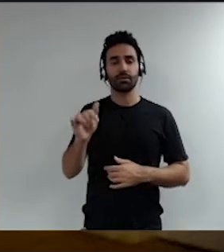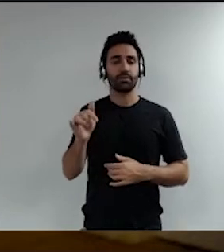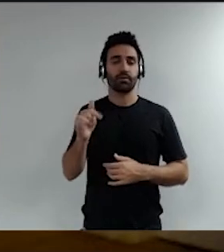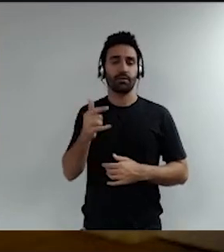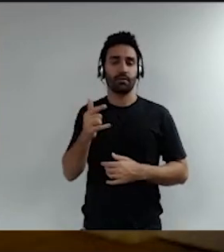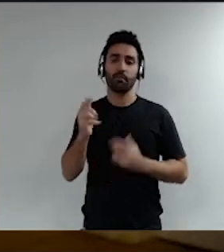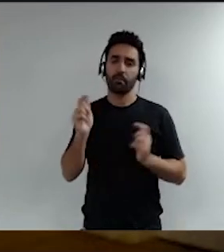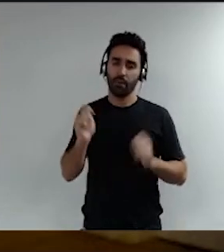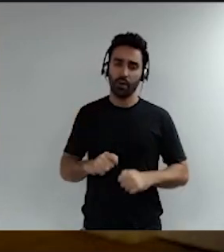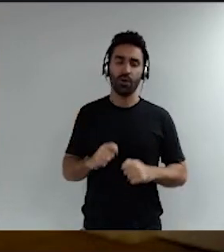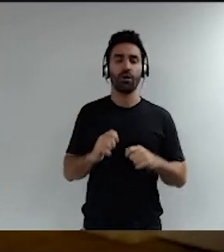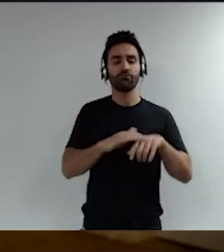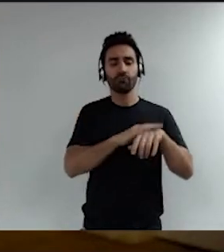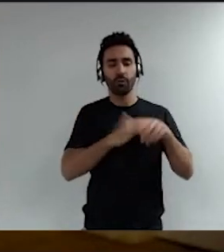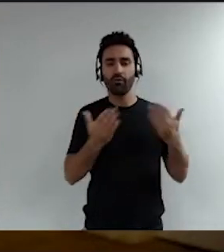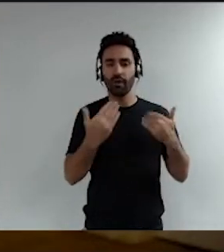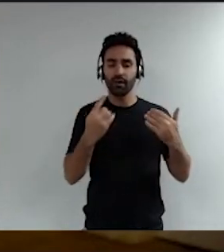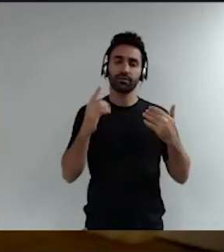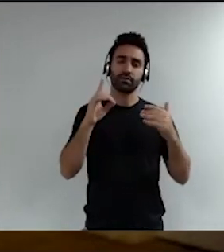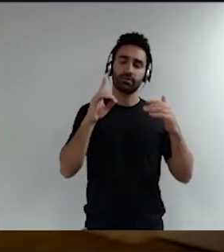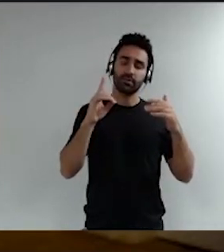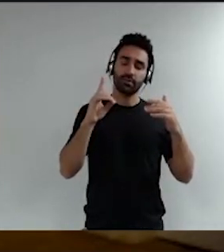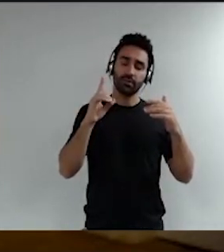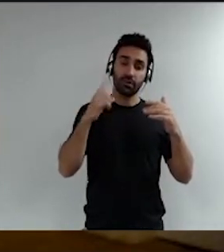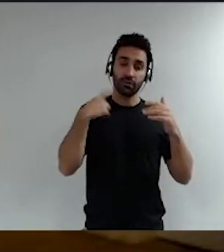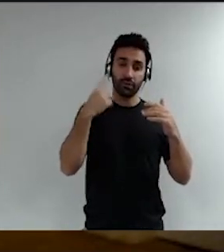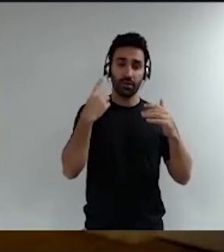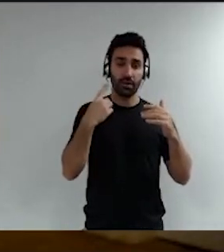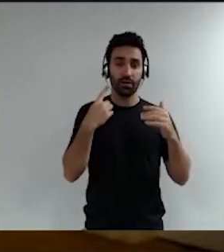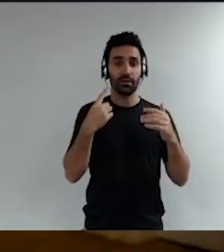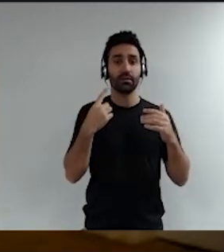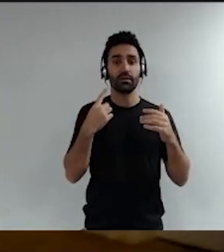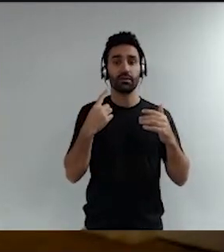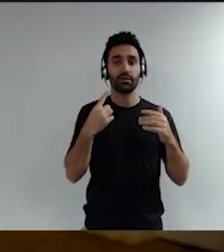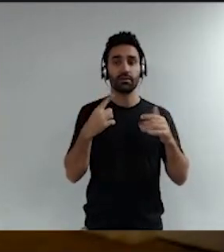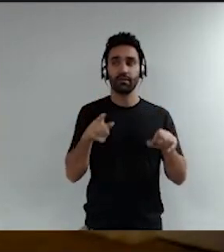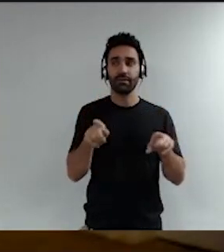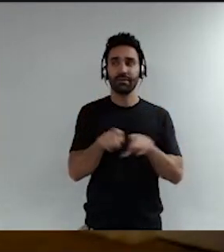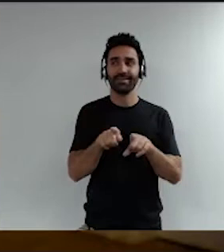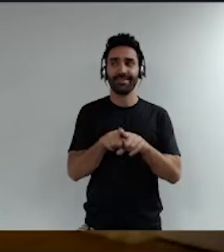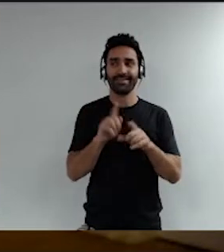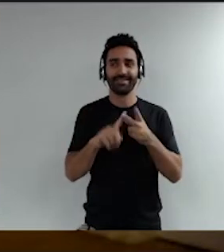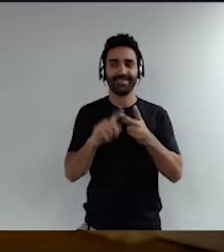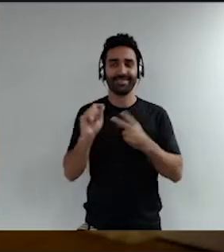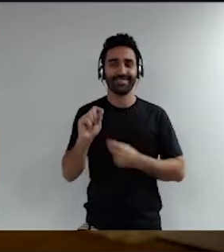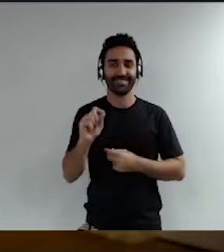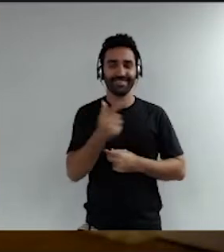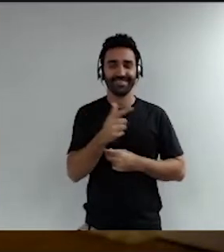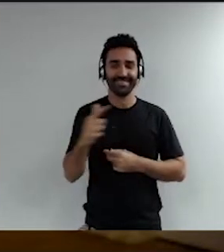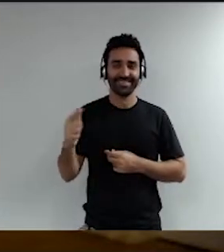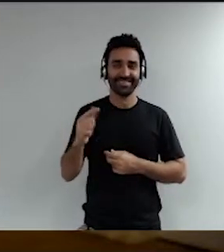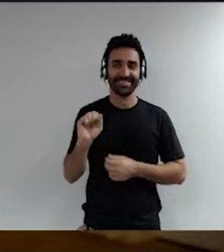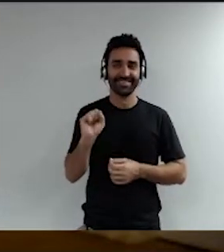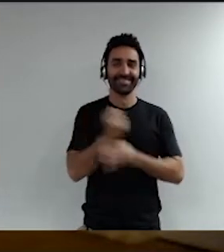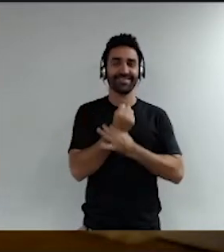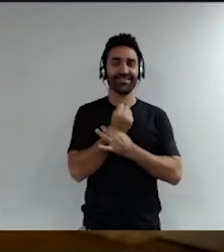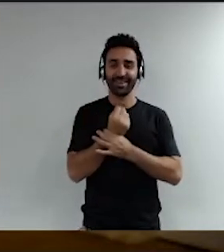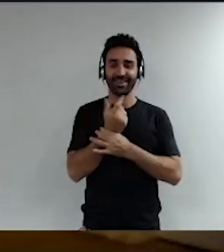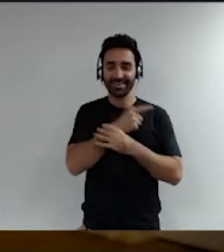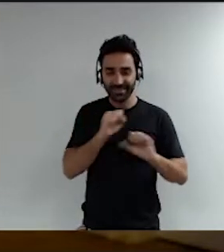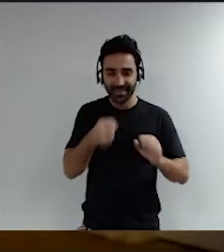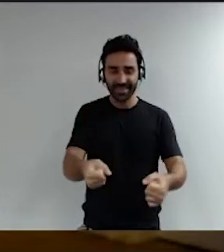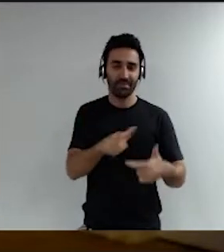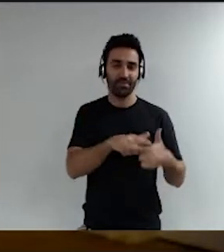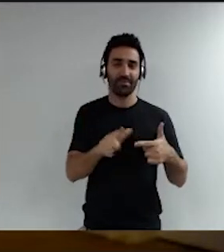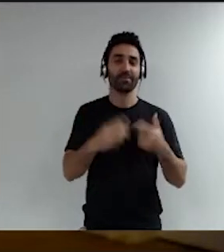o advogado, ouvir, não pode ser magistrado. Porque se ele não tem segurança para enfrentar o problema, como